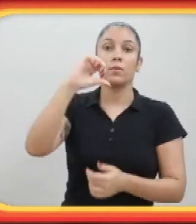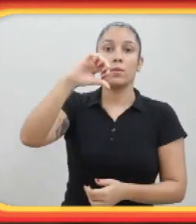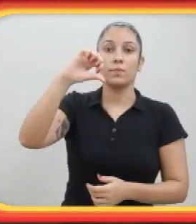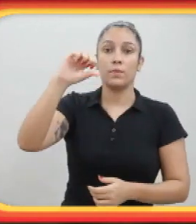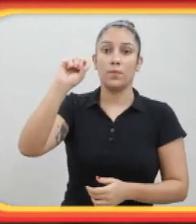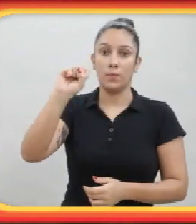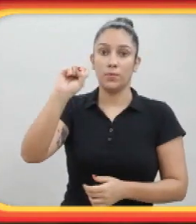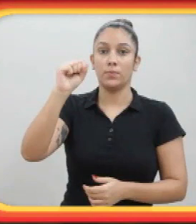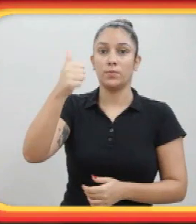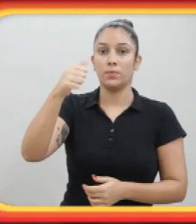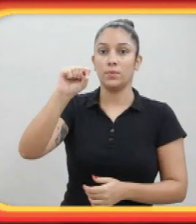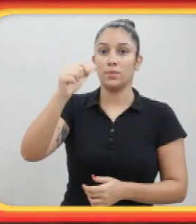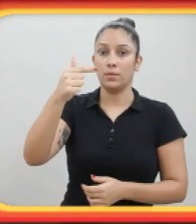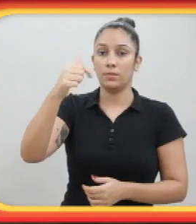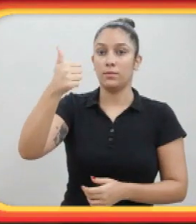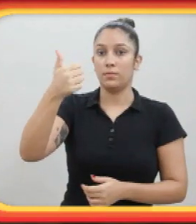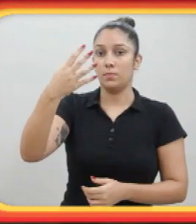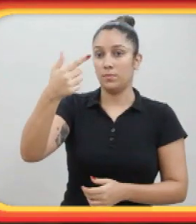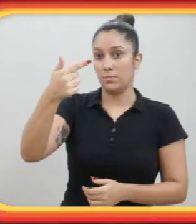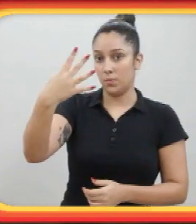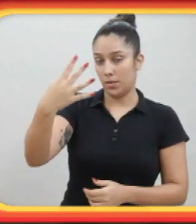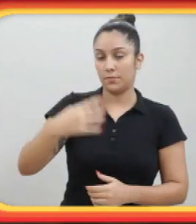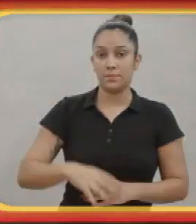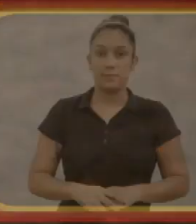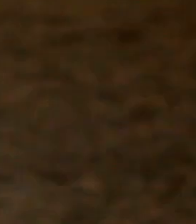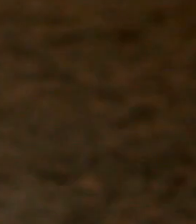site... É